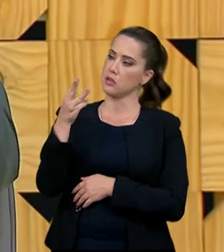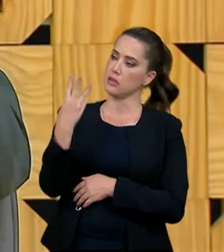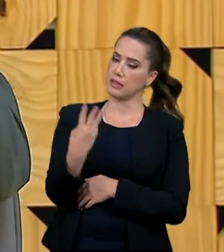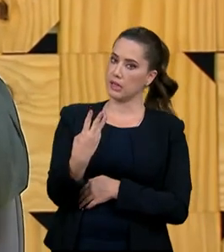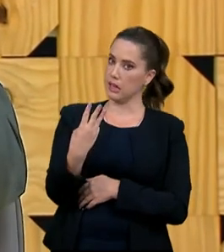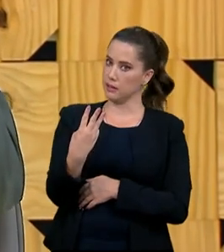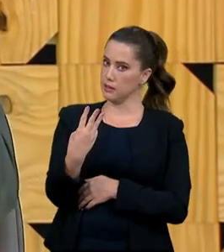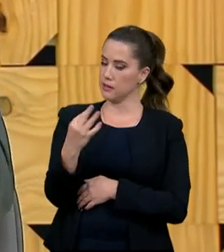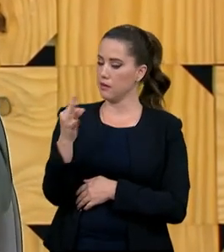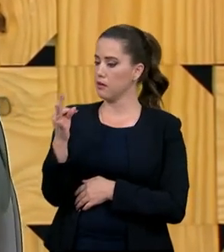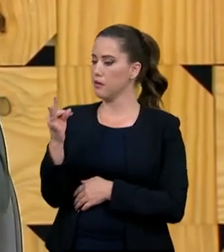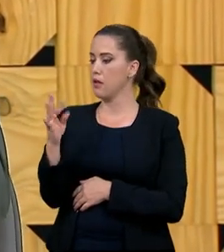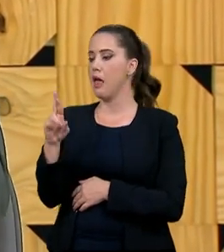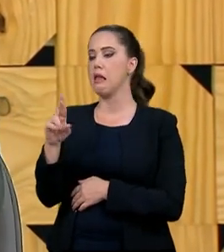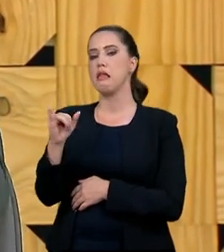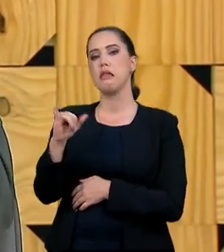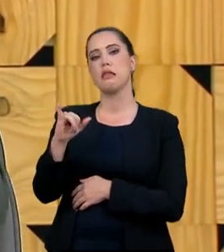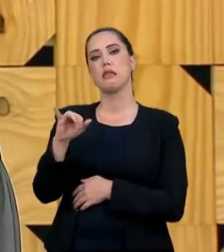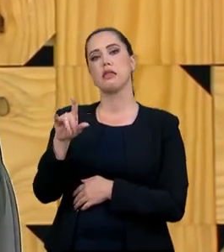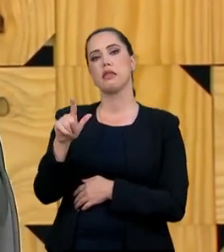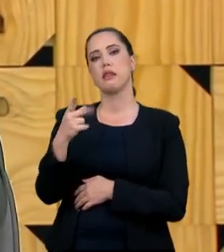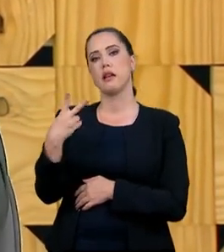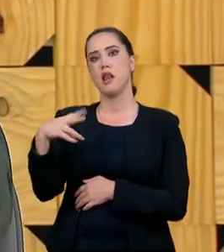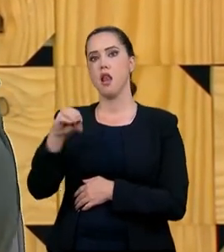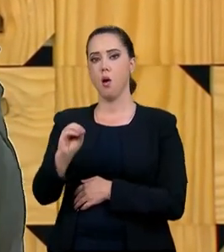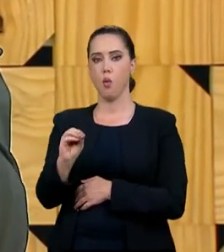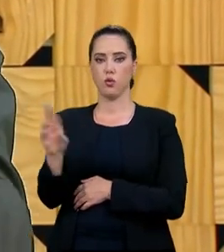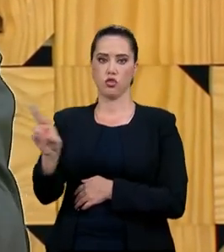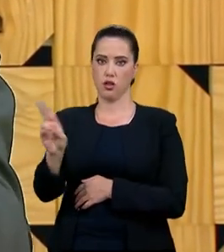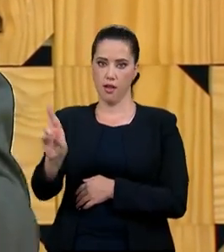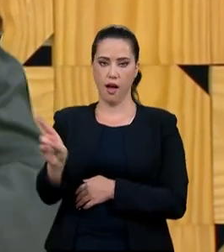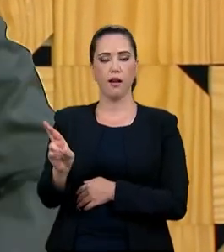gente pode dizer que esses arranjos produtivos,